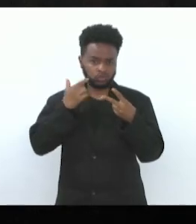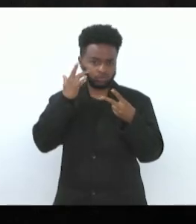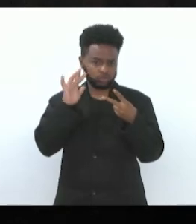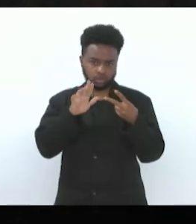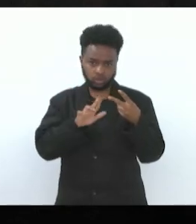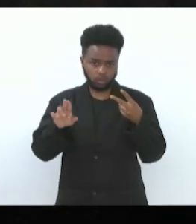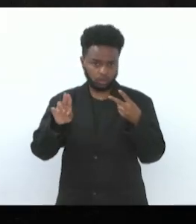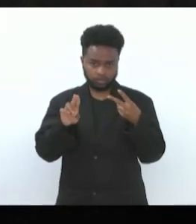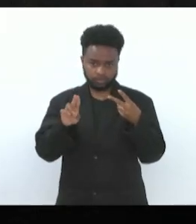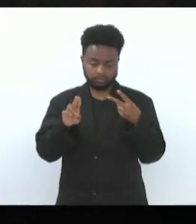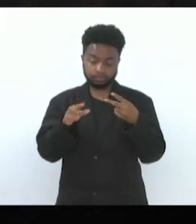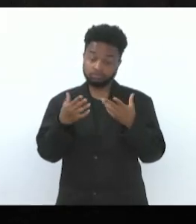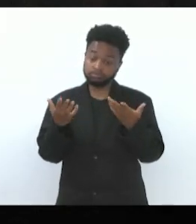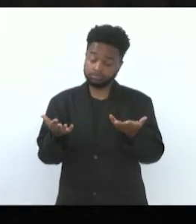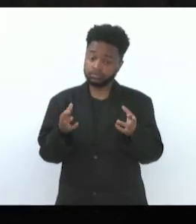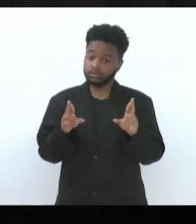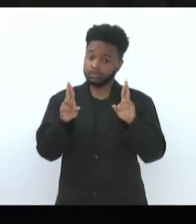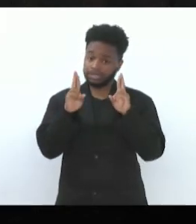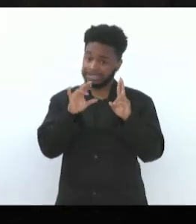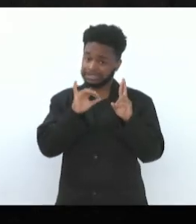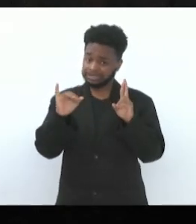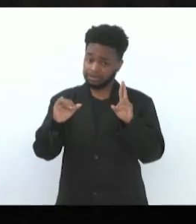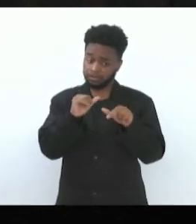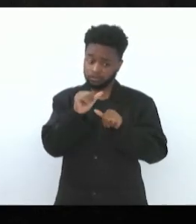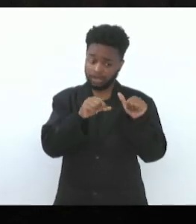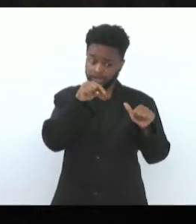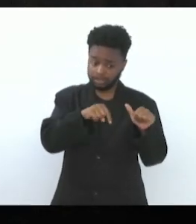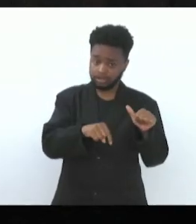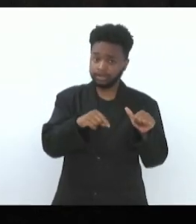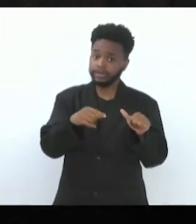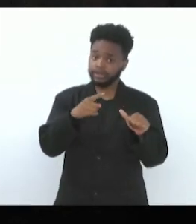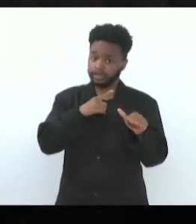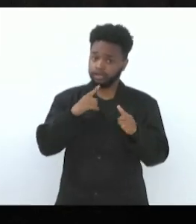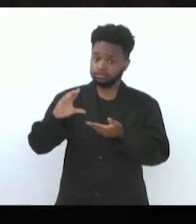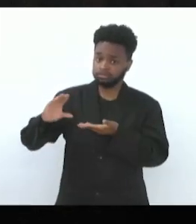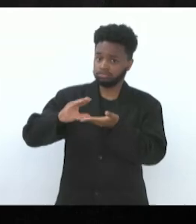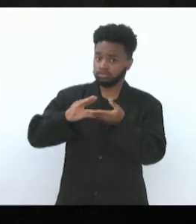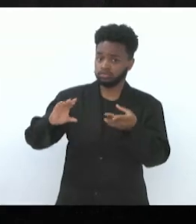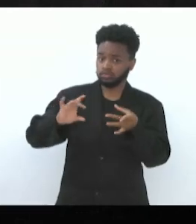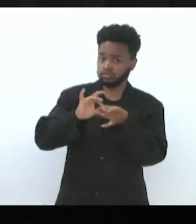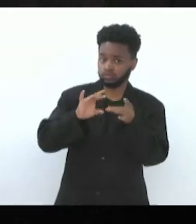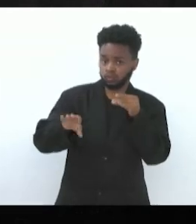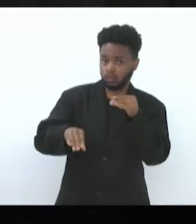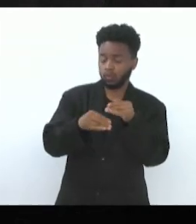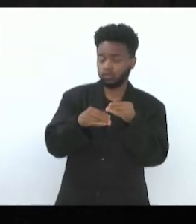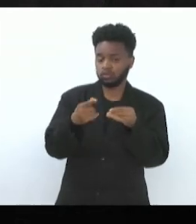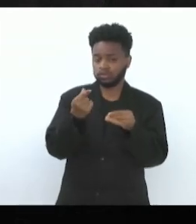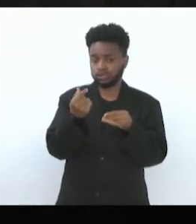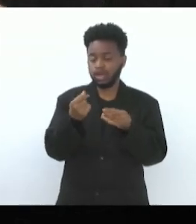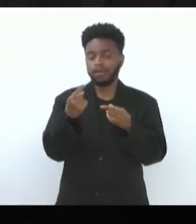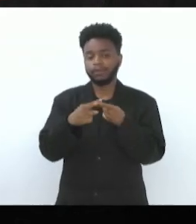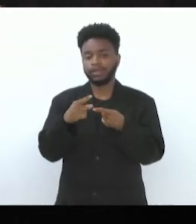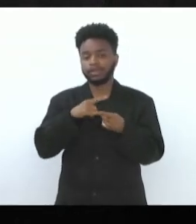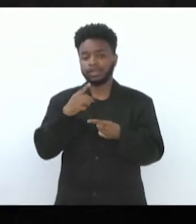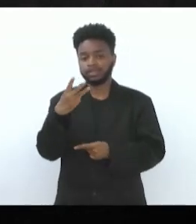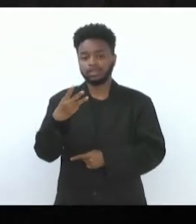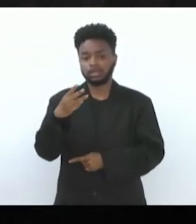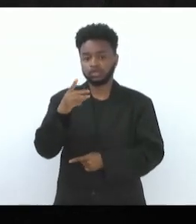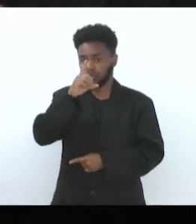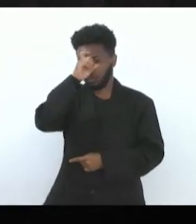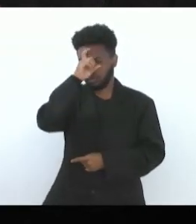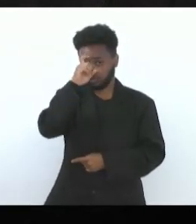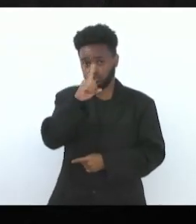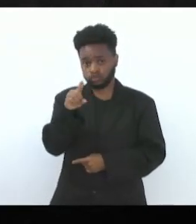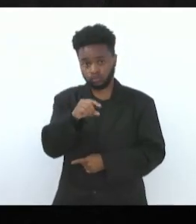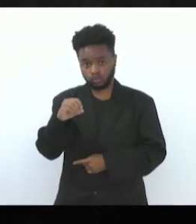é. Espero que, se vier para o município, venha com recursos, né? Porque os 3 hospitais da minha região, da Zona Oeste, que é o